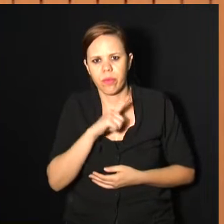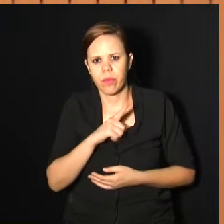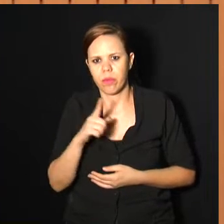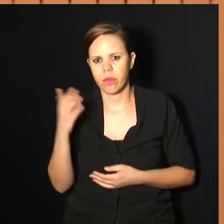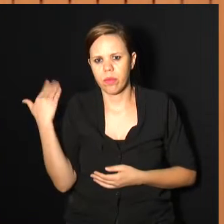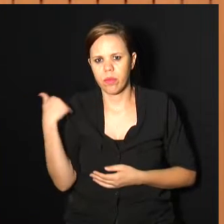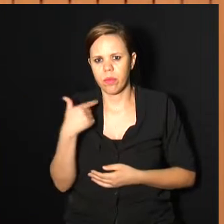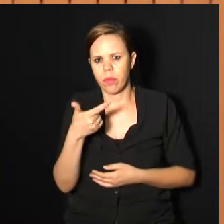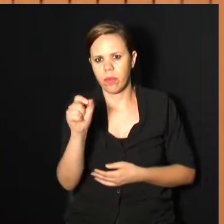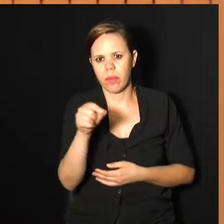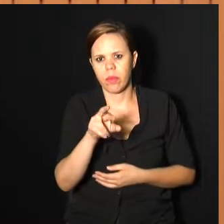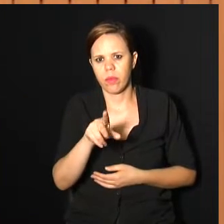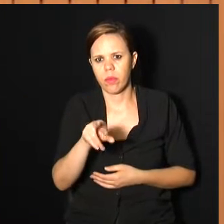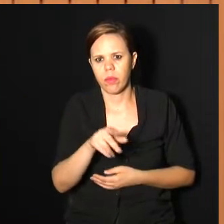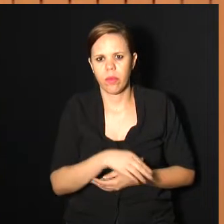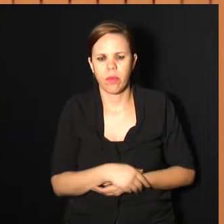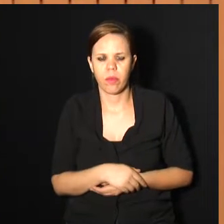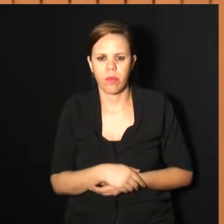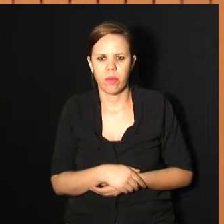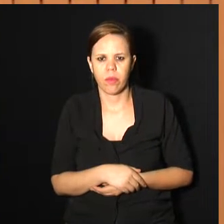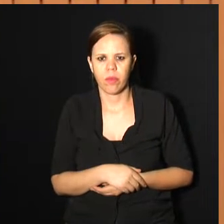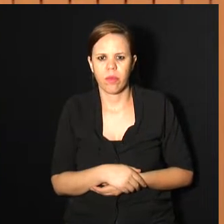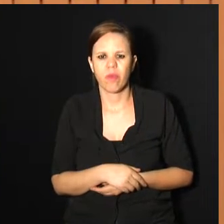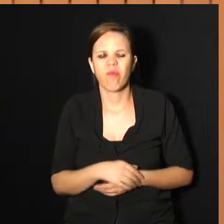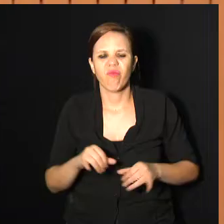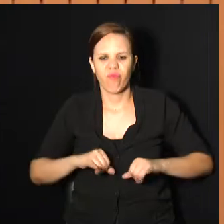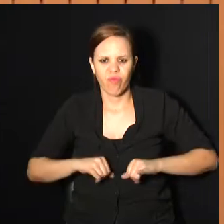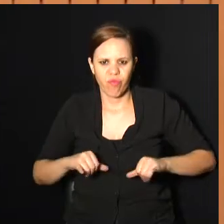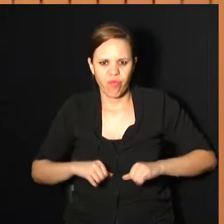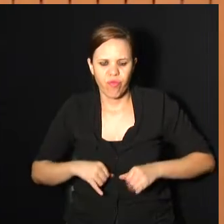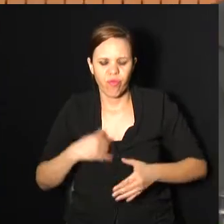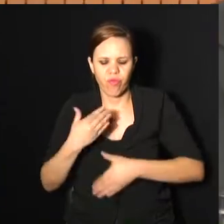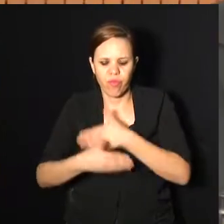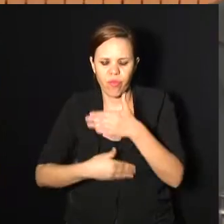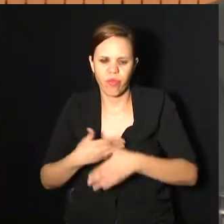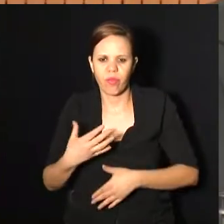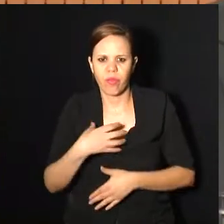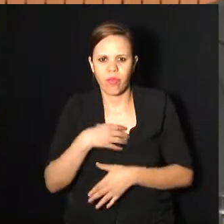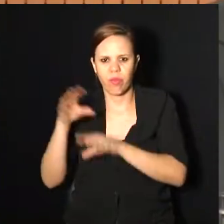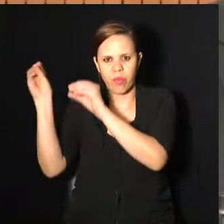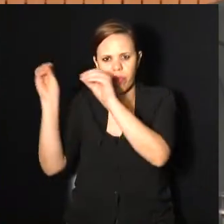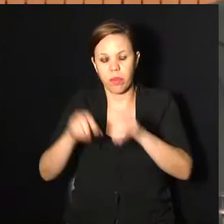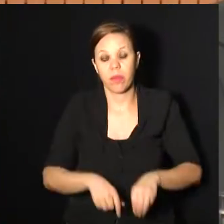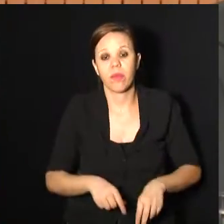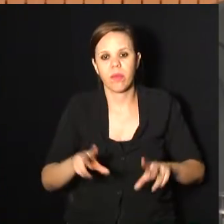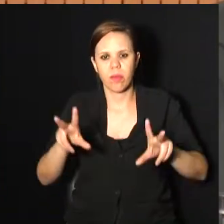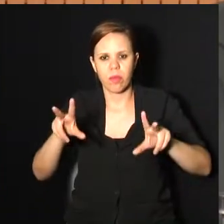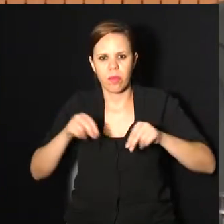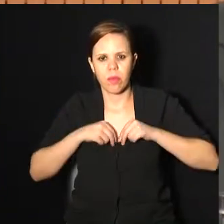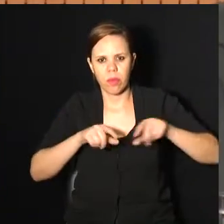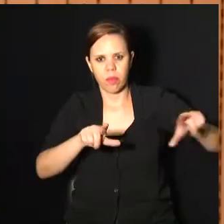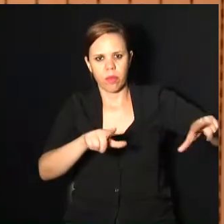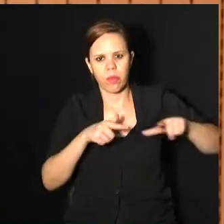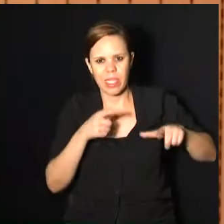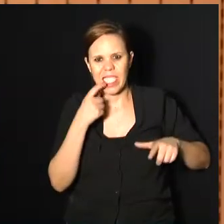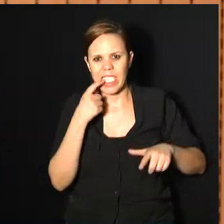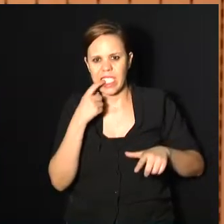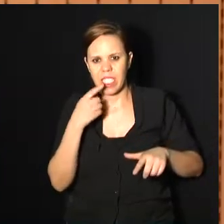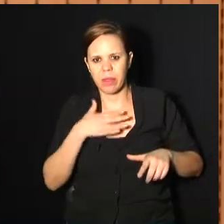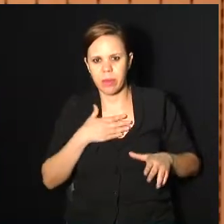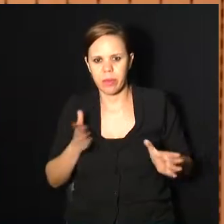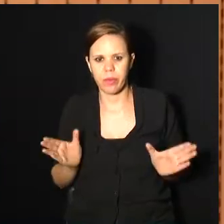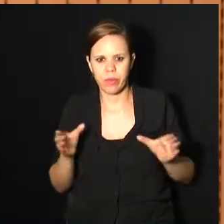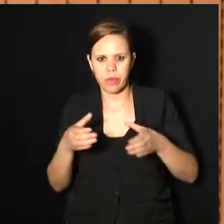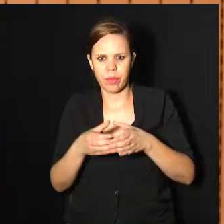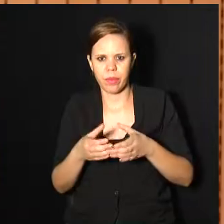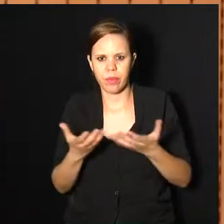10 irmãos, com muita dificuldade, vim da Bahia. Diploma de mérito odontológico. A minha